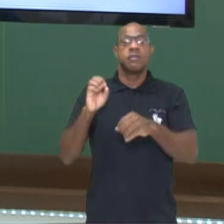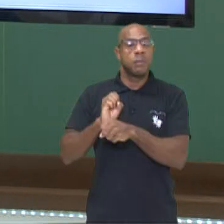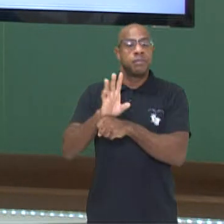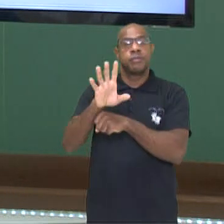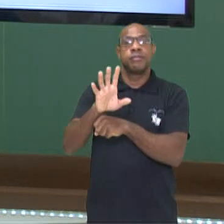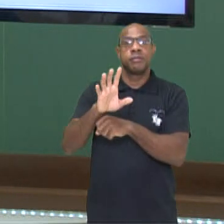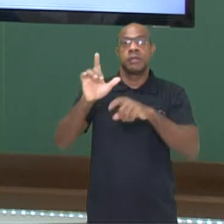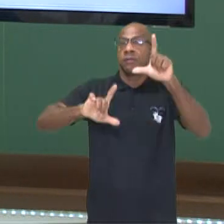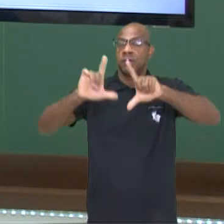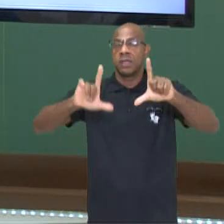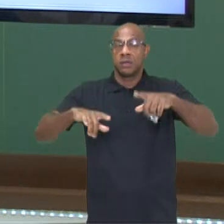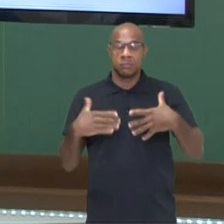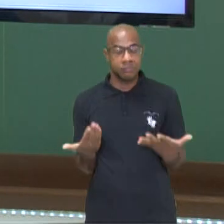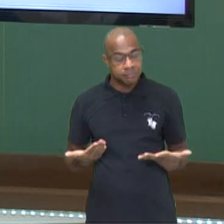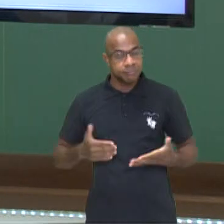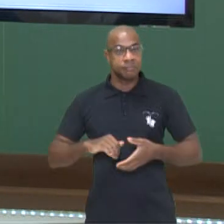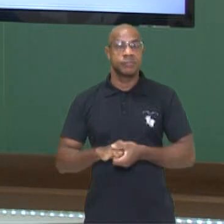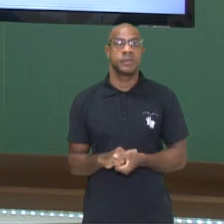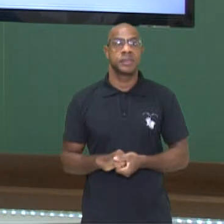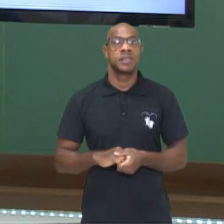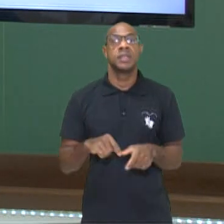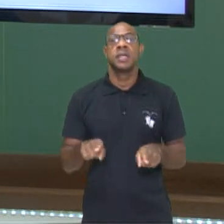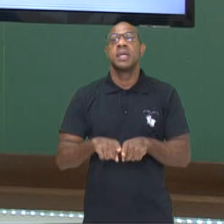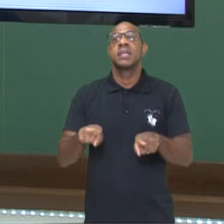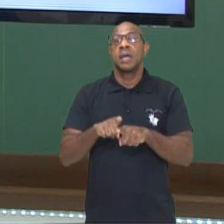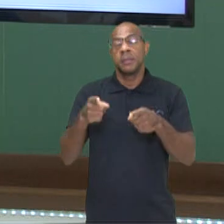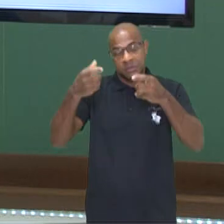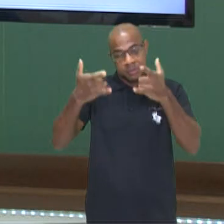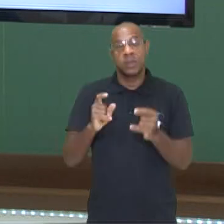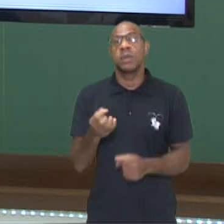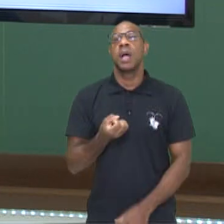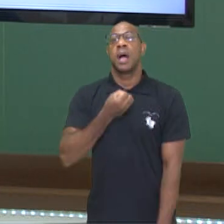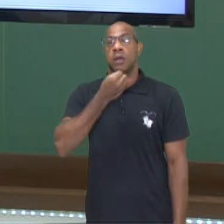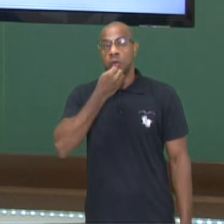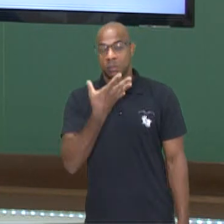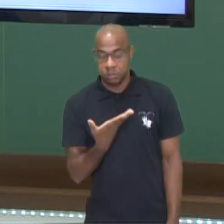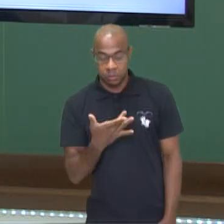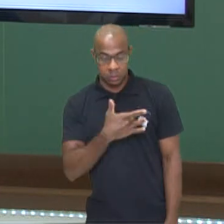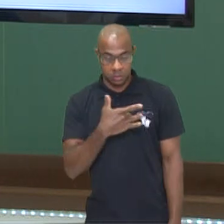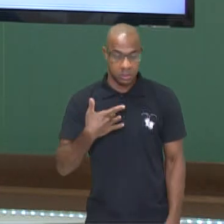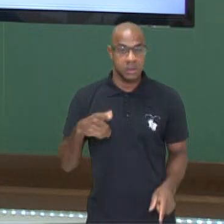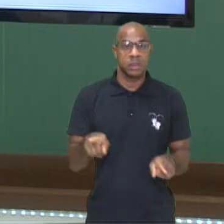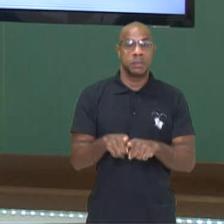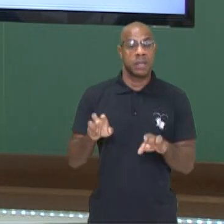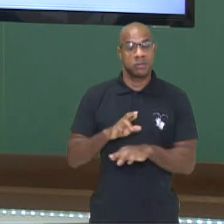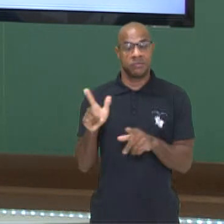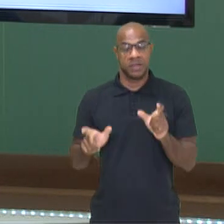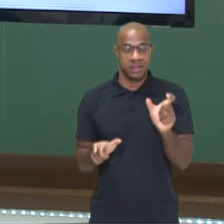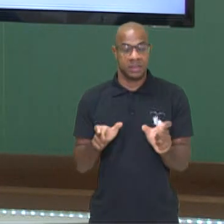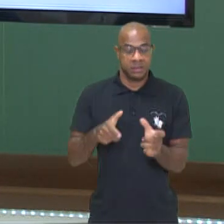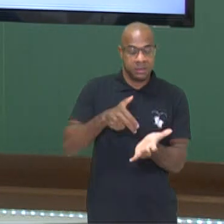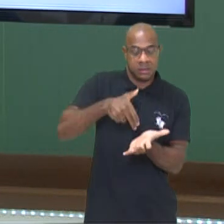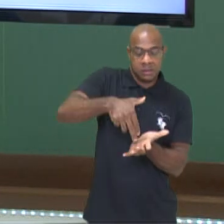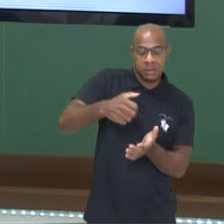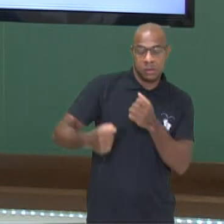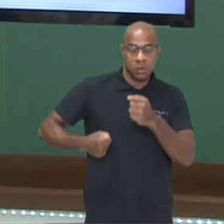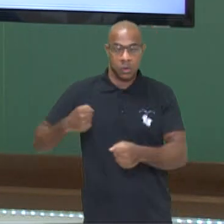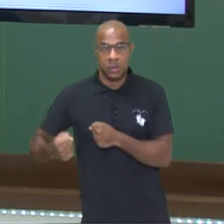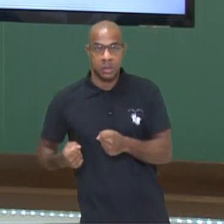fala sobre o que vai ser tratado, sobre os benefícios e as diferenças das duas modalidades, caminhada e